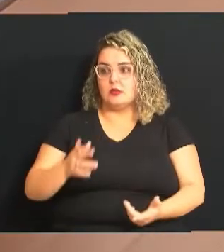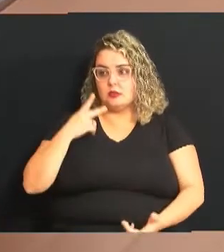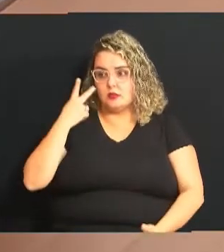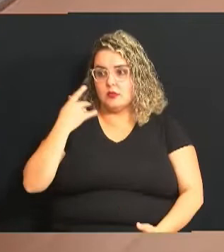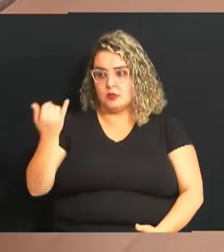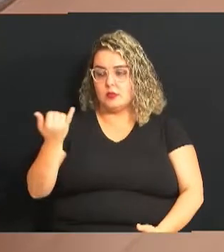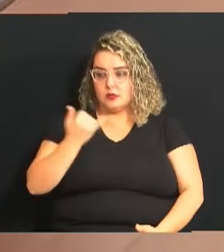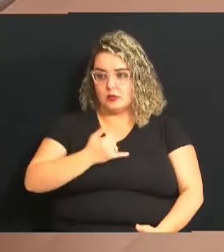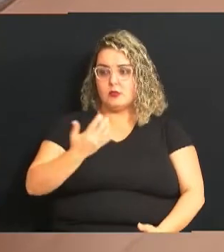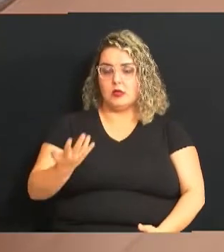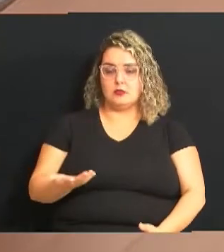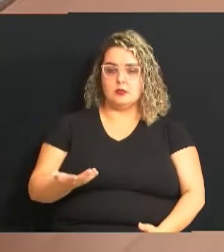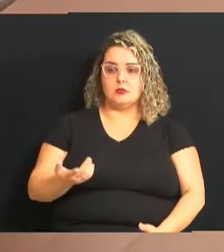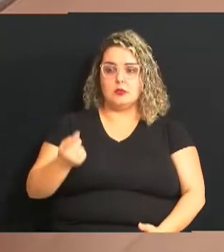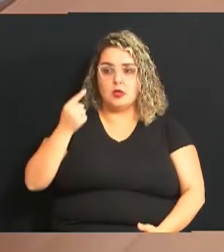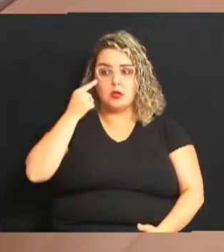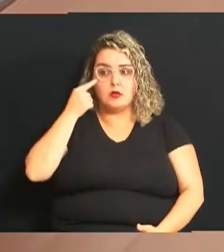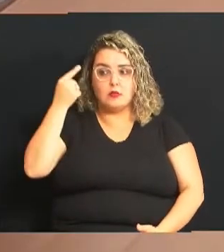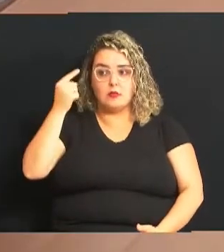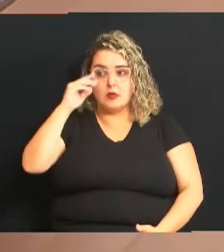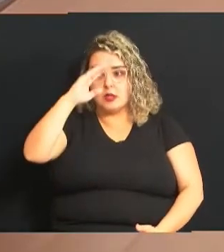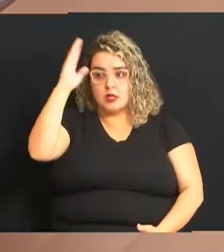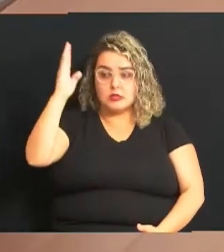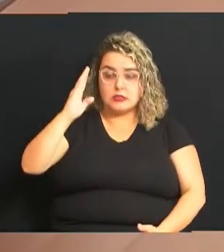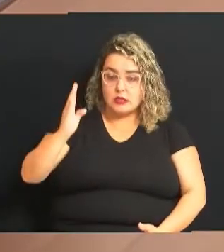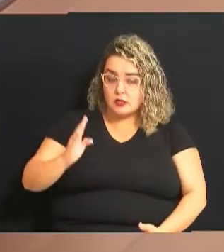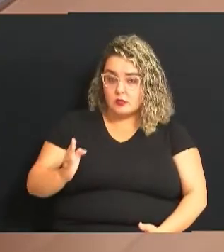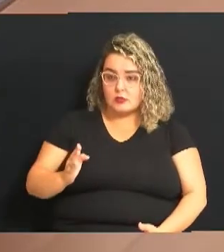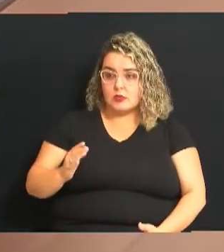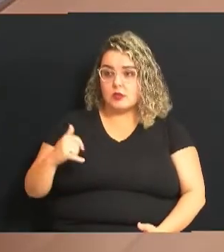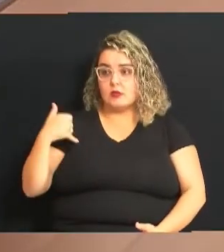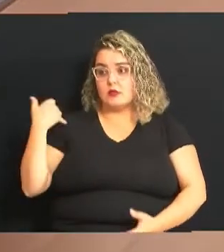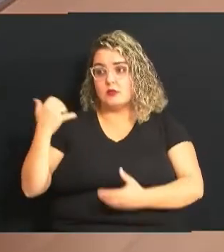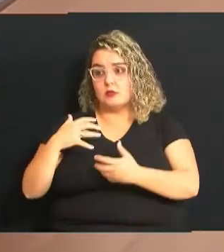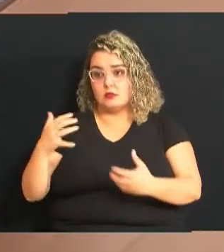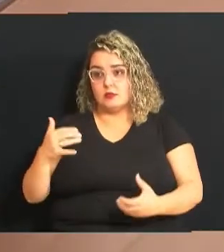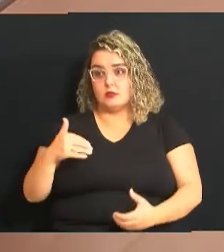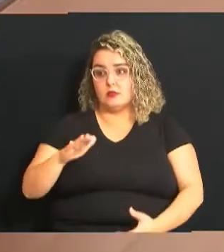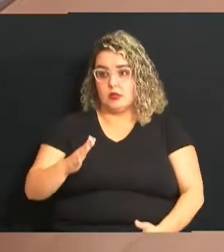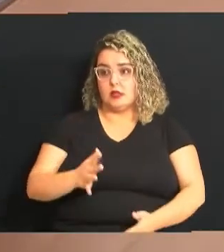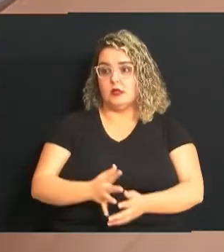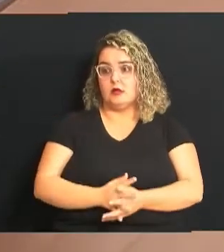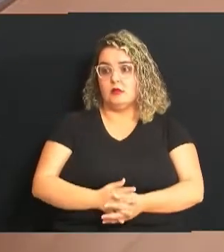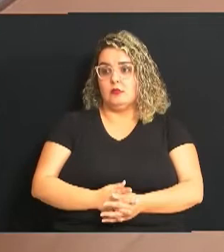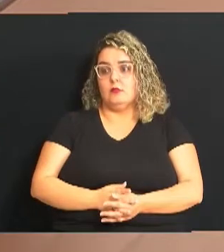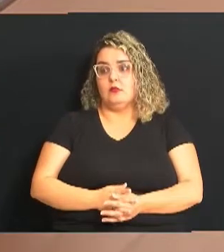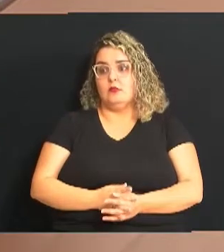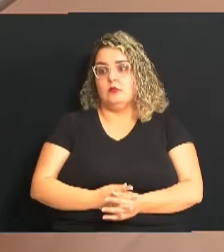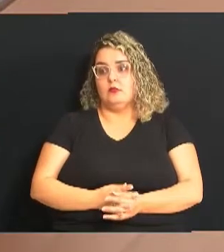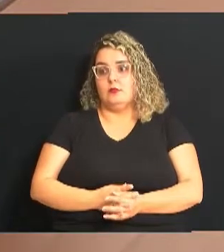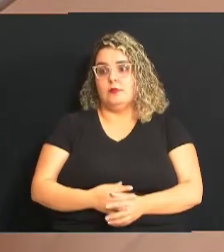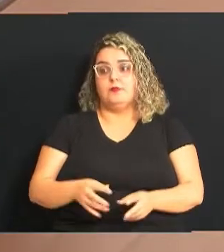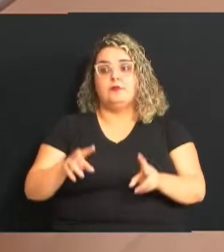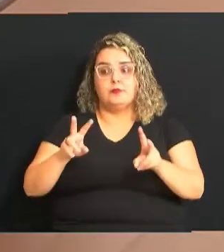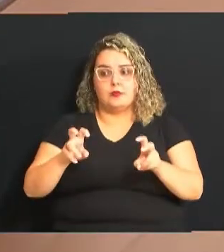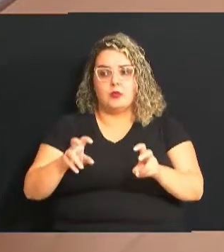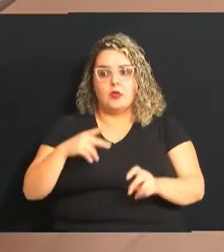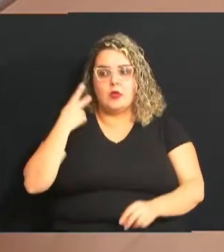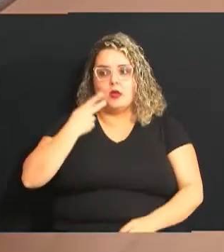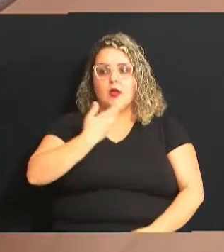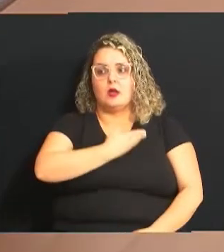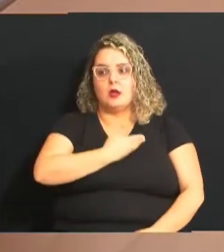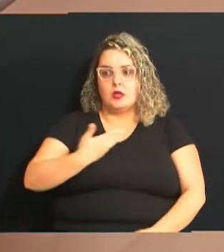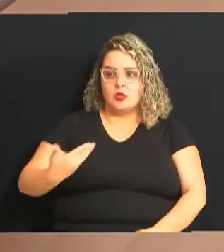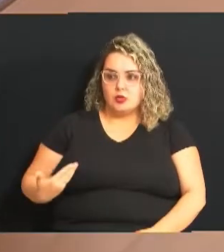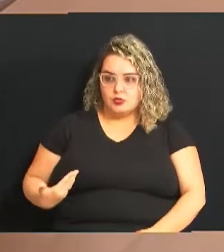lá, pensar num Brasil que envelhece cada vez mais. Em termos de política